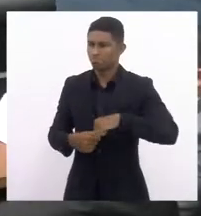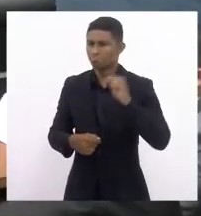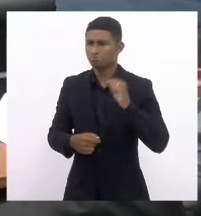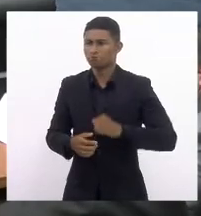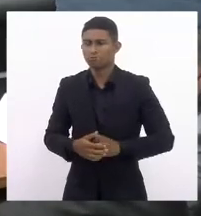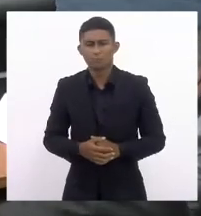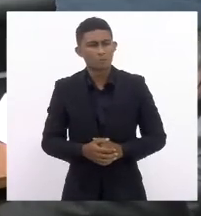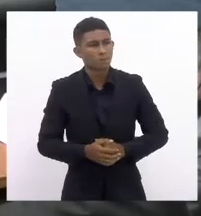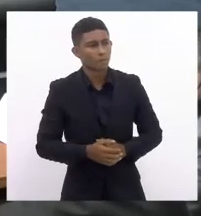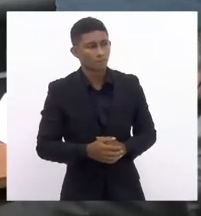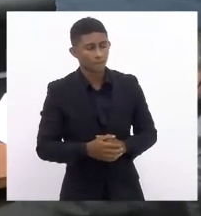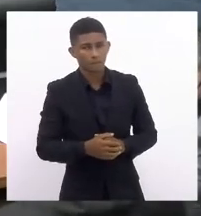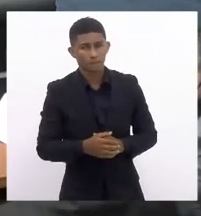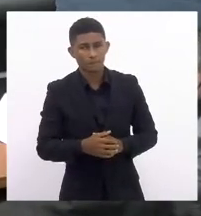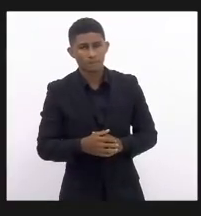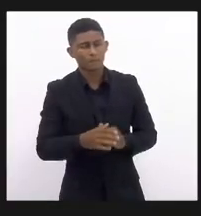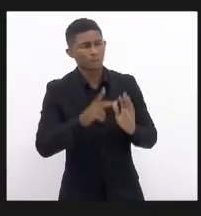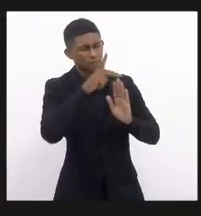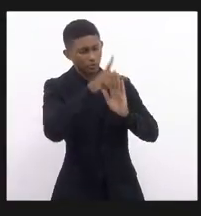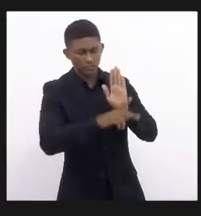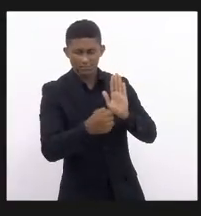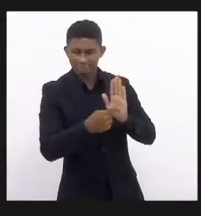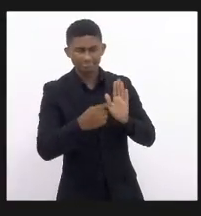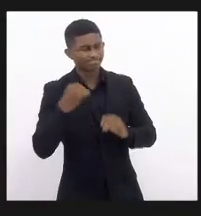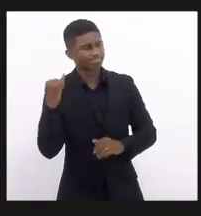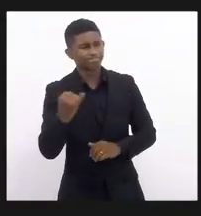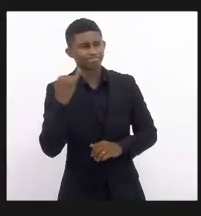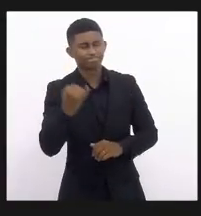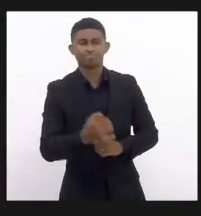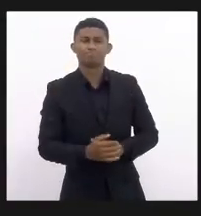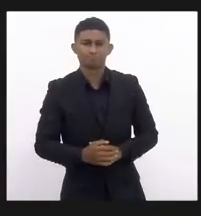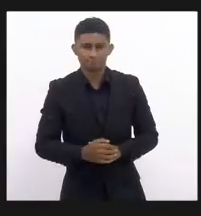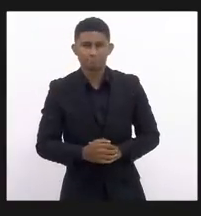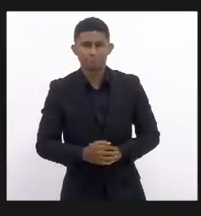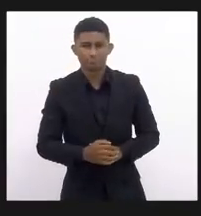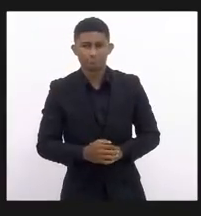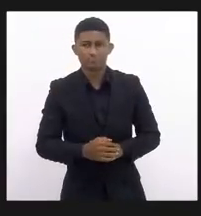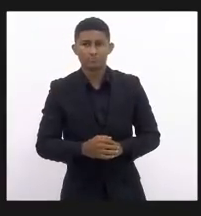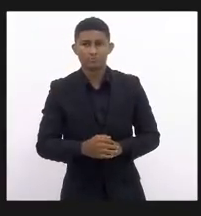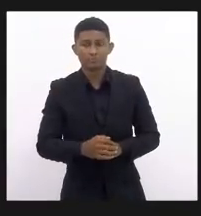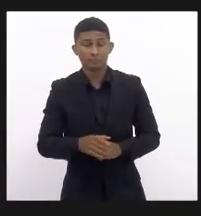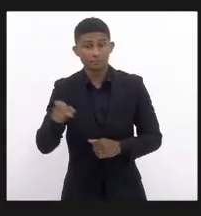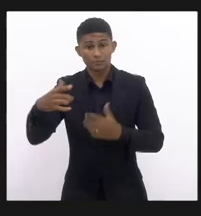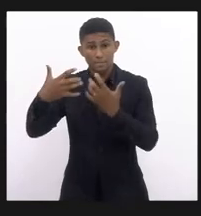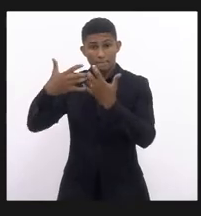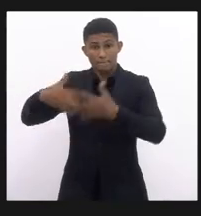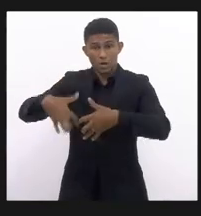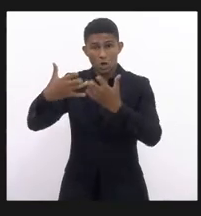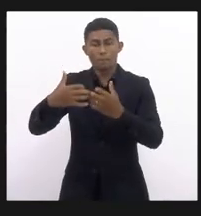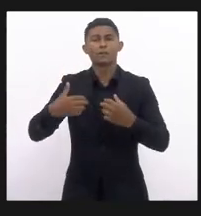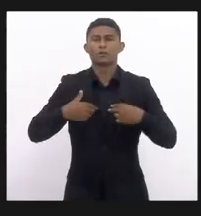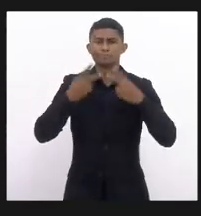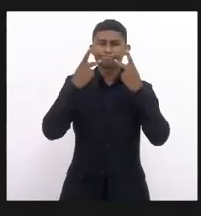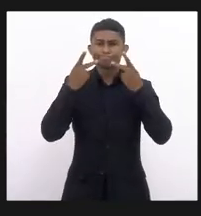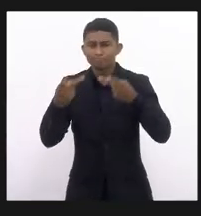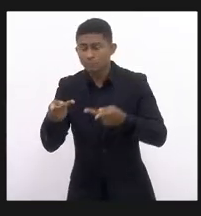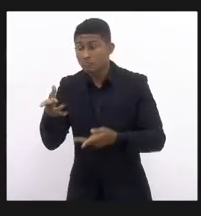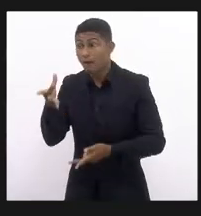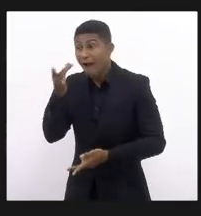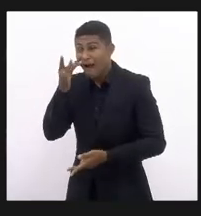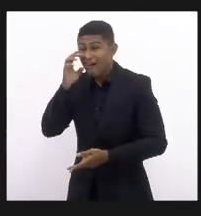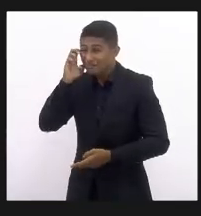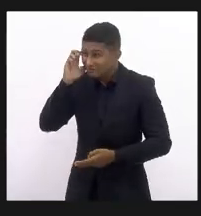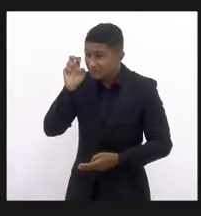Com a autoria desse projeto tão importante, hoje, conforme eu estive em Petrópolis, vi realmente,